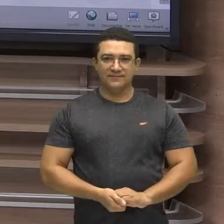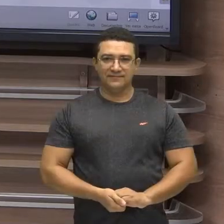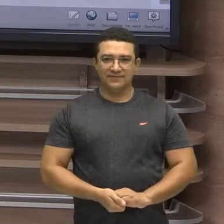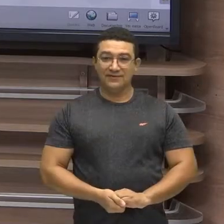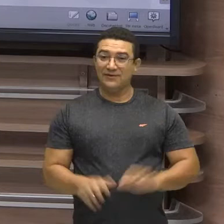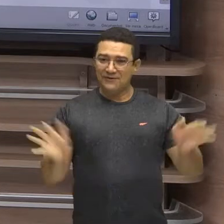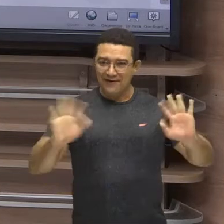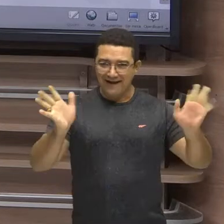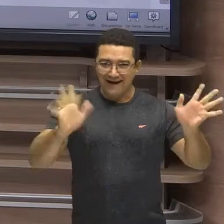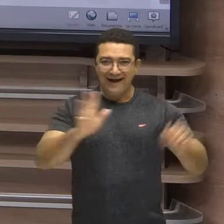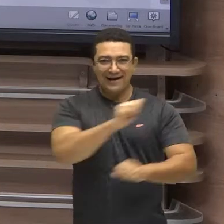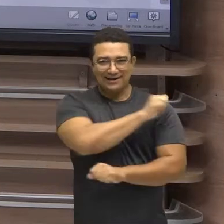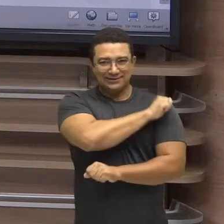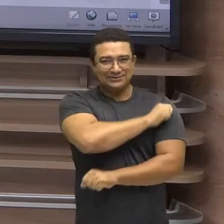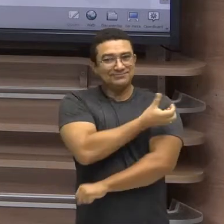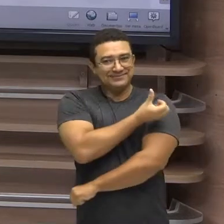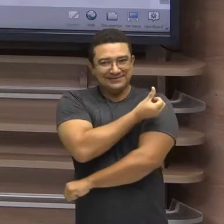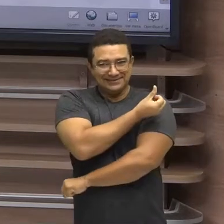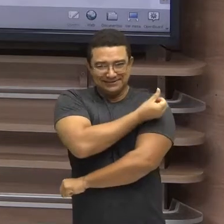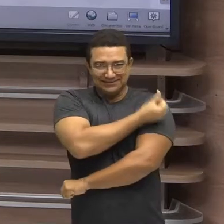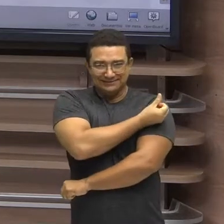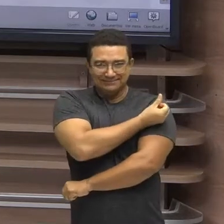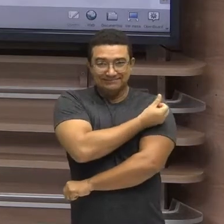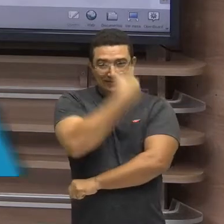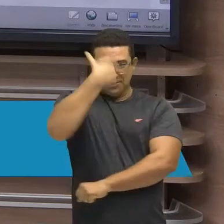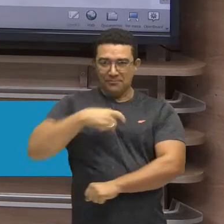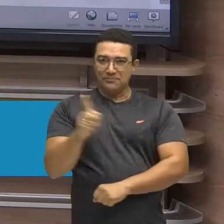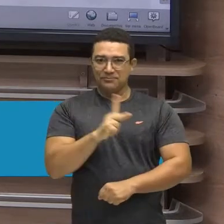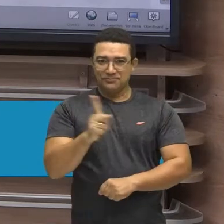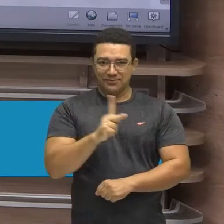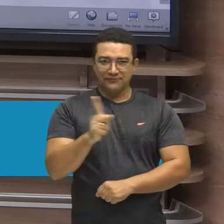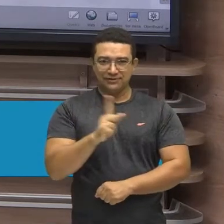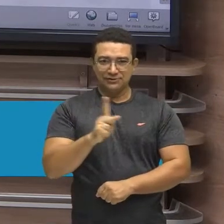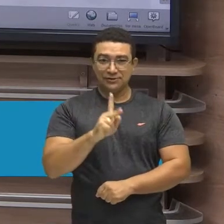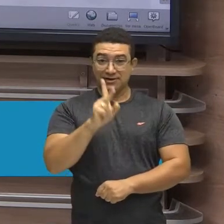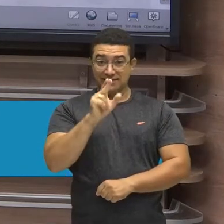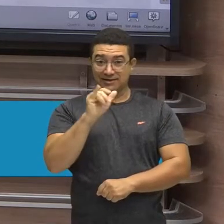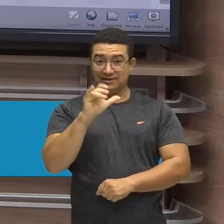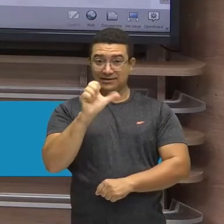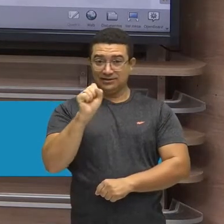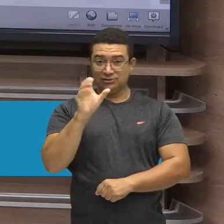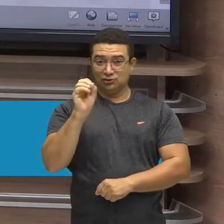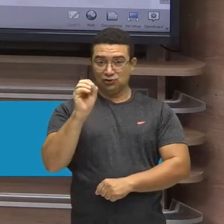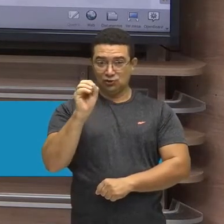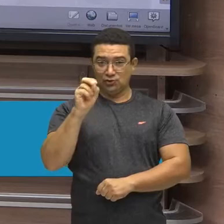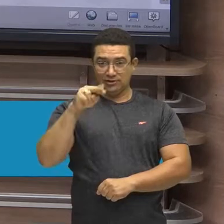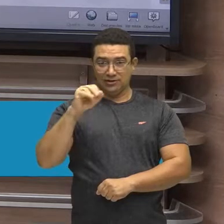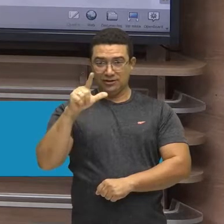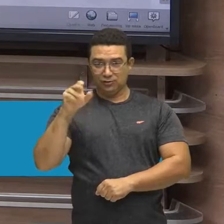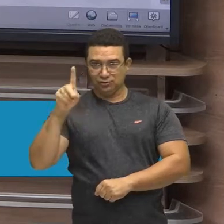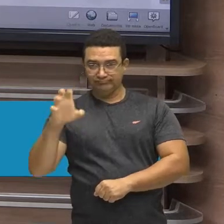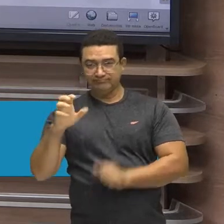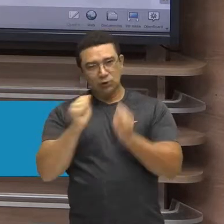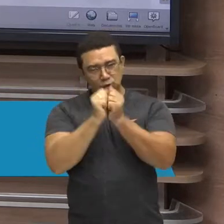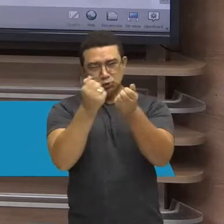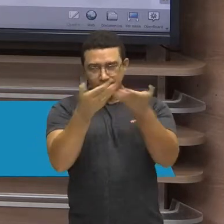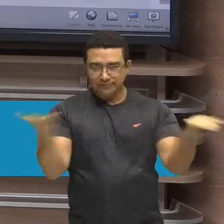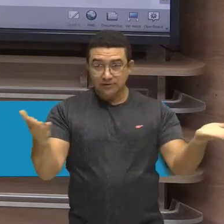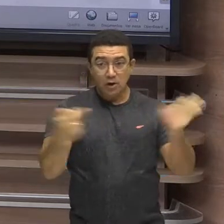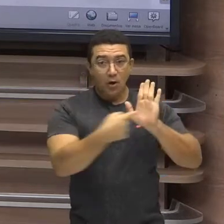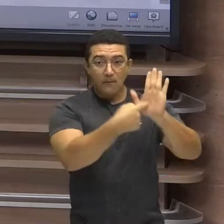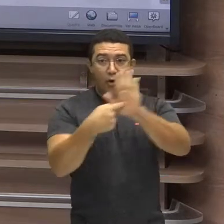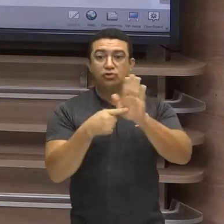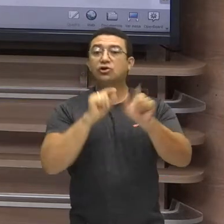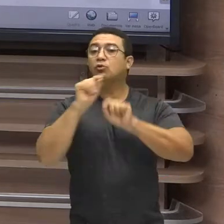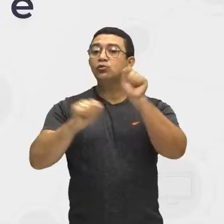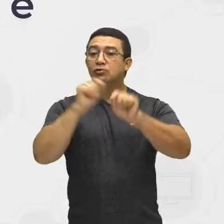Olá, queridos alunos do sexto ano, eu sou a professora Risonilde, estarei com vocês nesta aula e vou mostrar